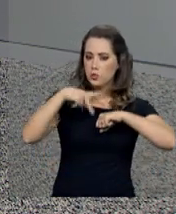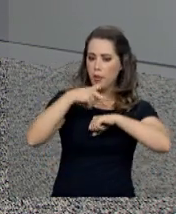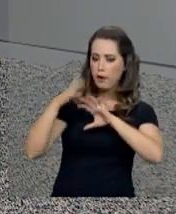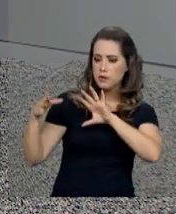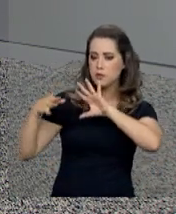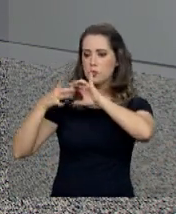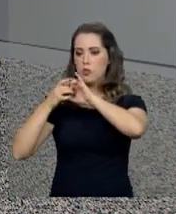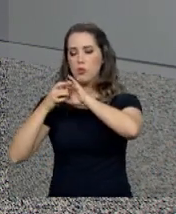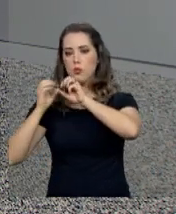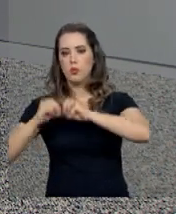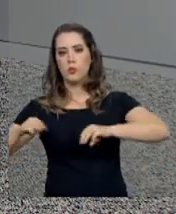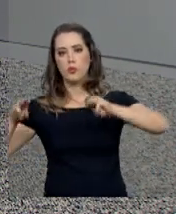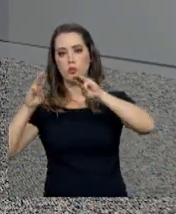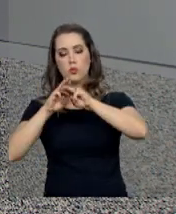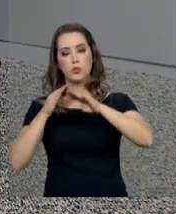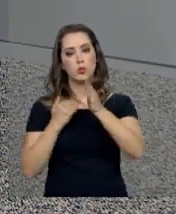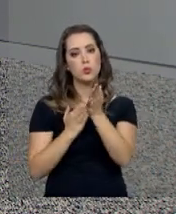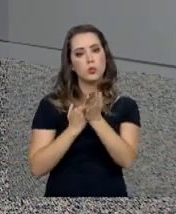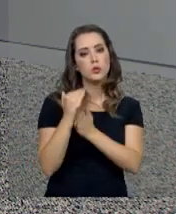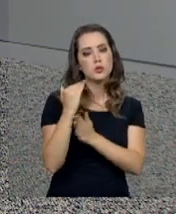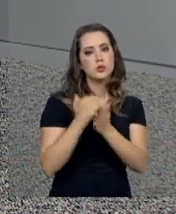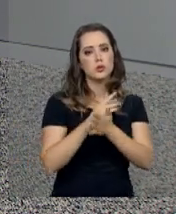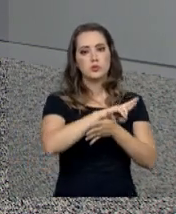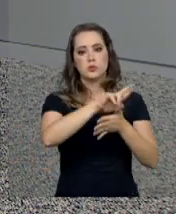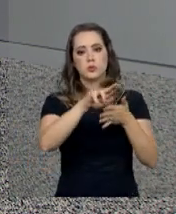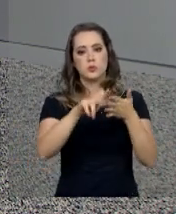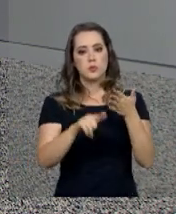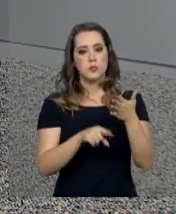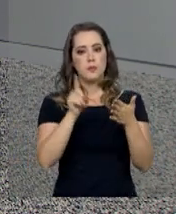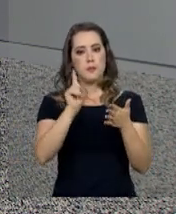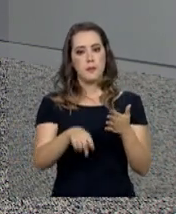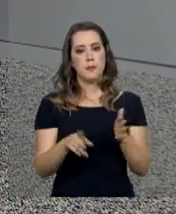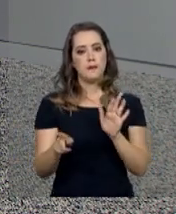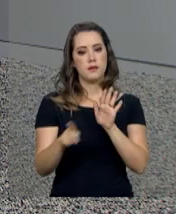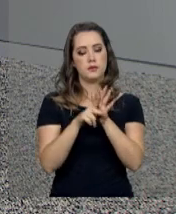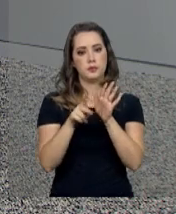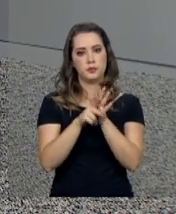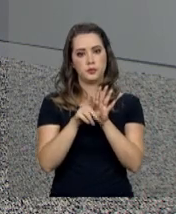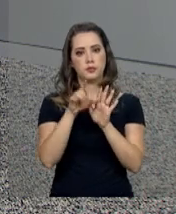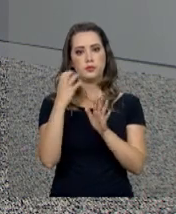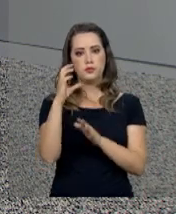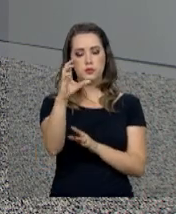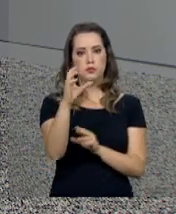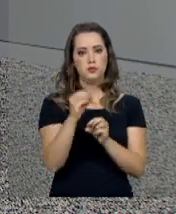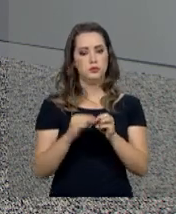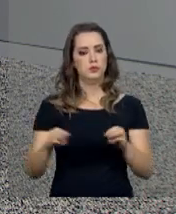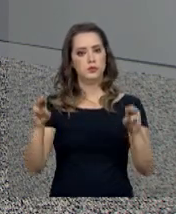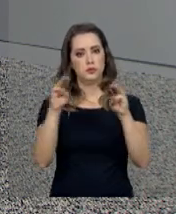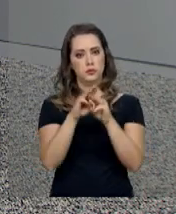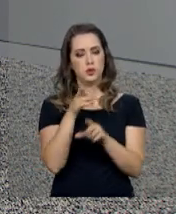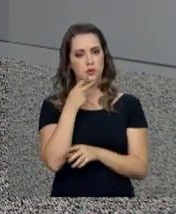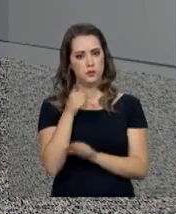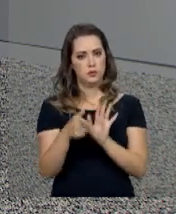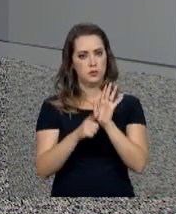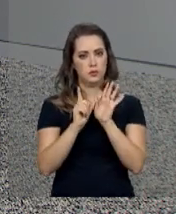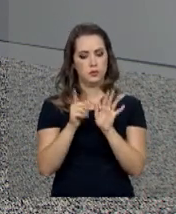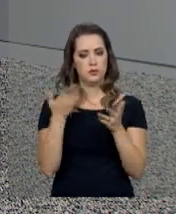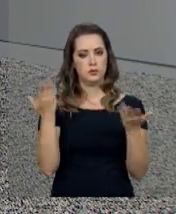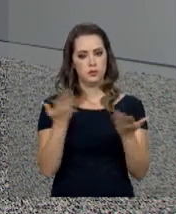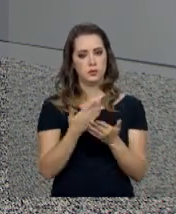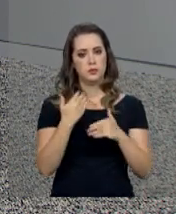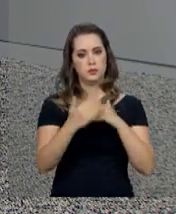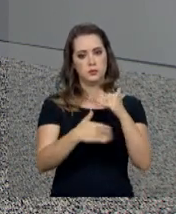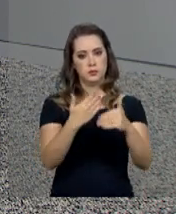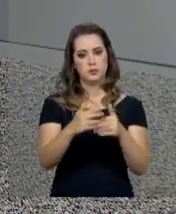apostando as fichas nesse multilateralismo que é a própria essência da onu como a gente destacou que desde o início do